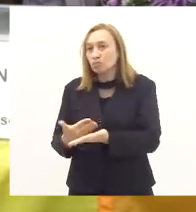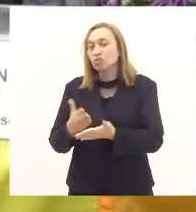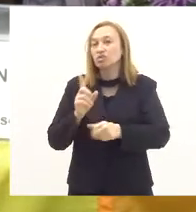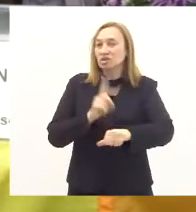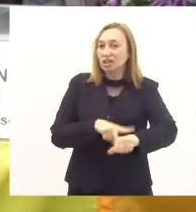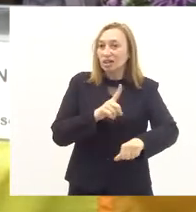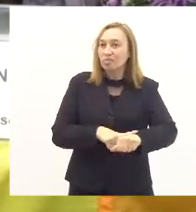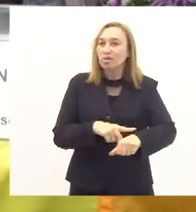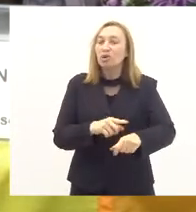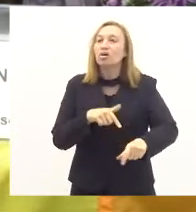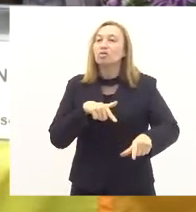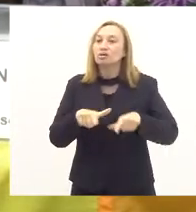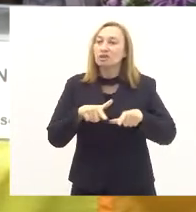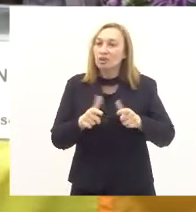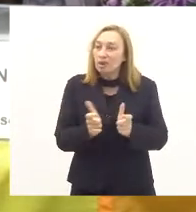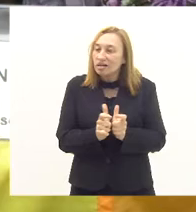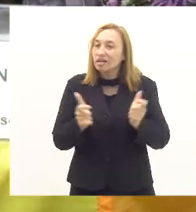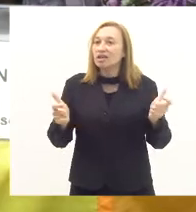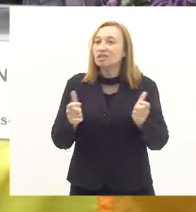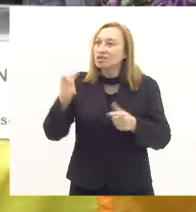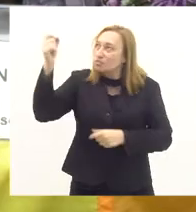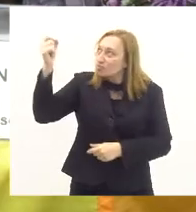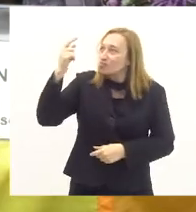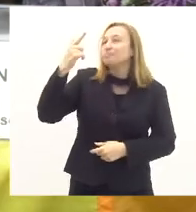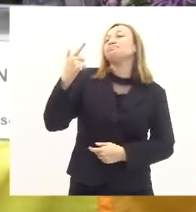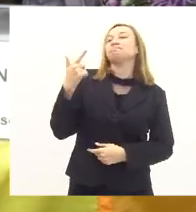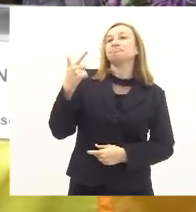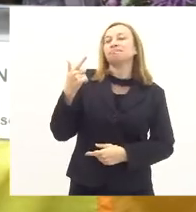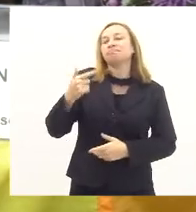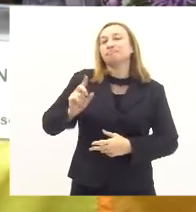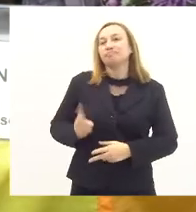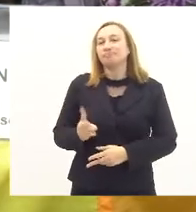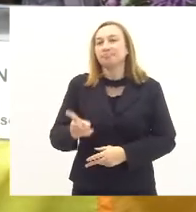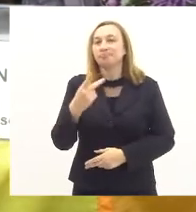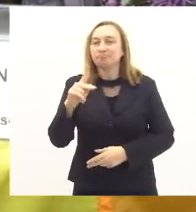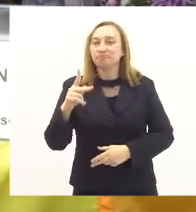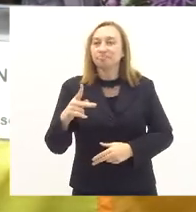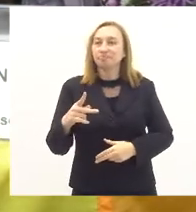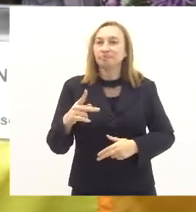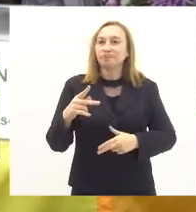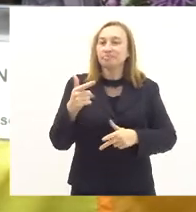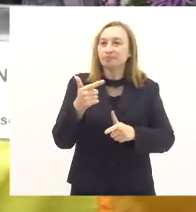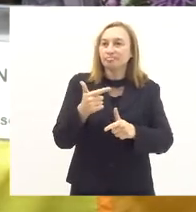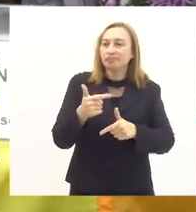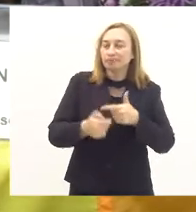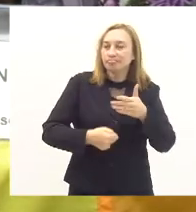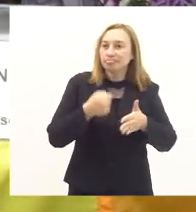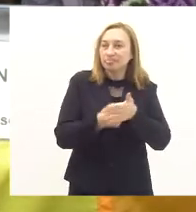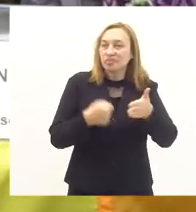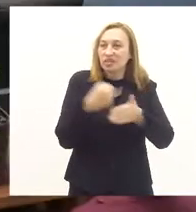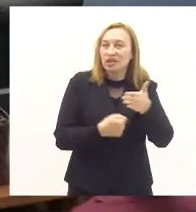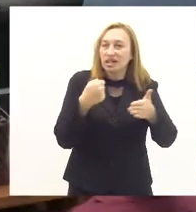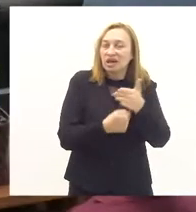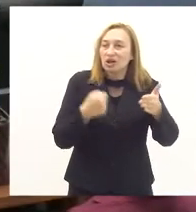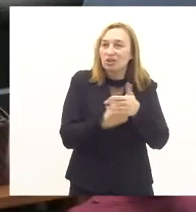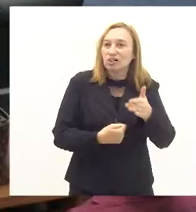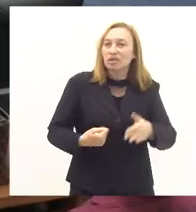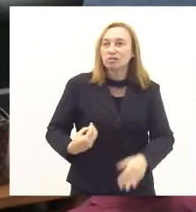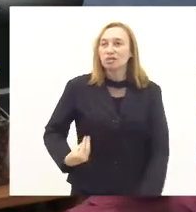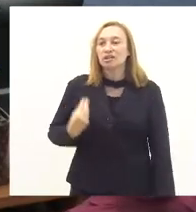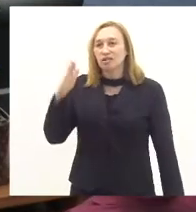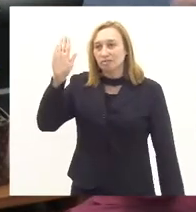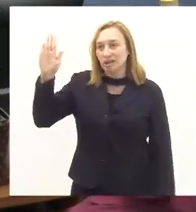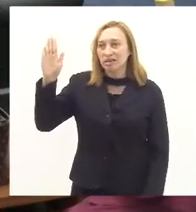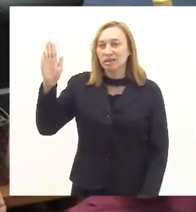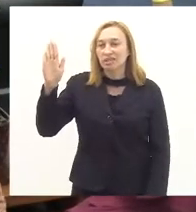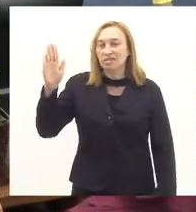nosso grande legado para continuar nos inspirando a seguir a sua luta. Alessandra Ramos. Presente.